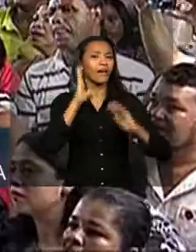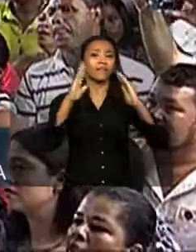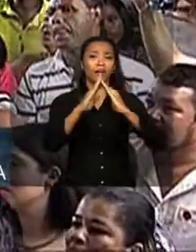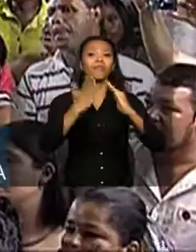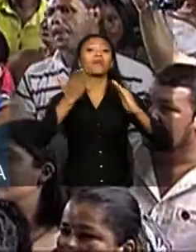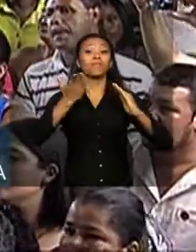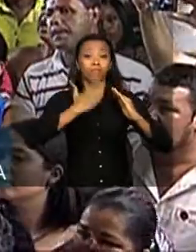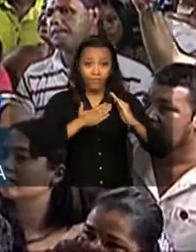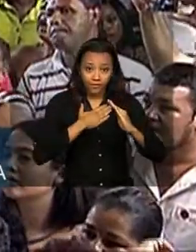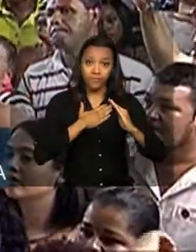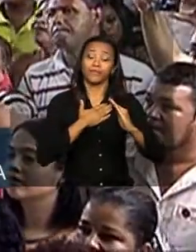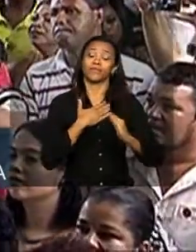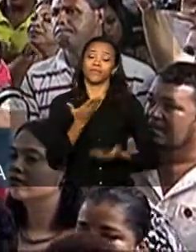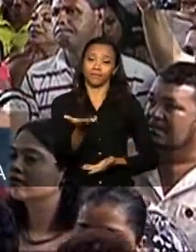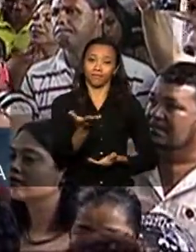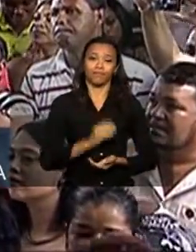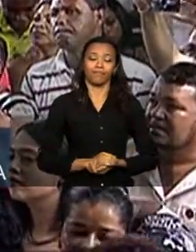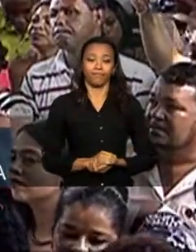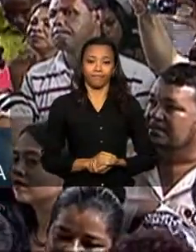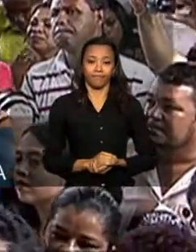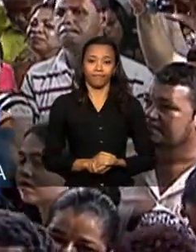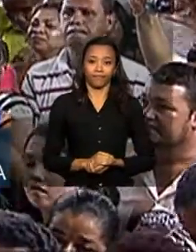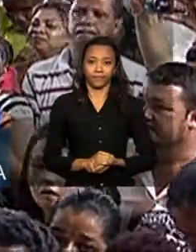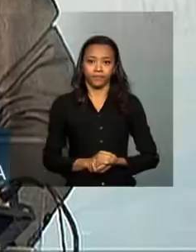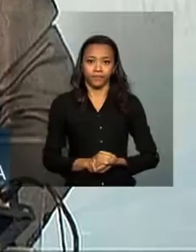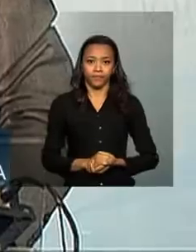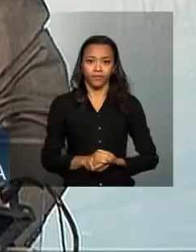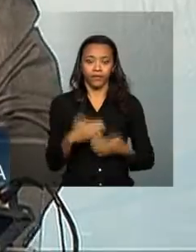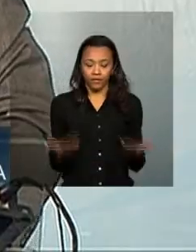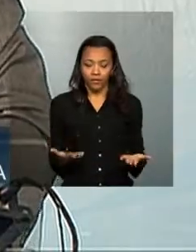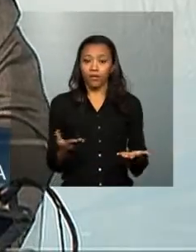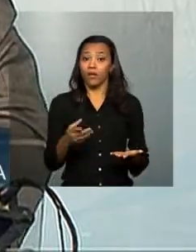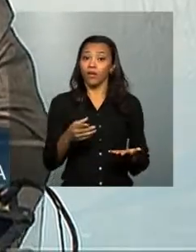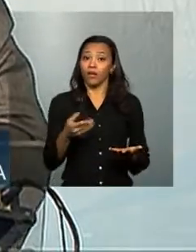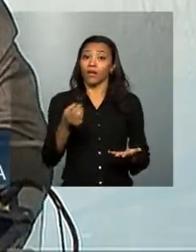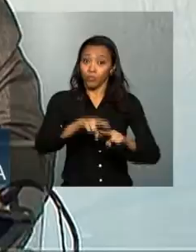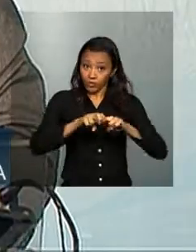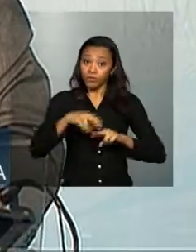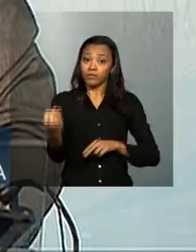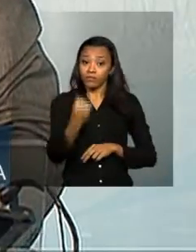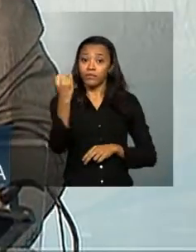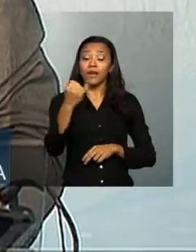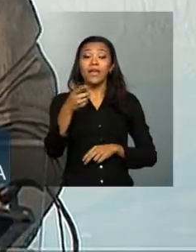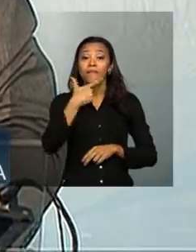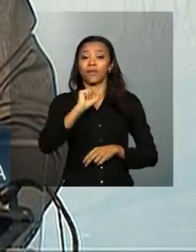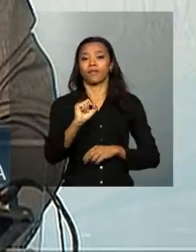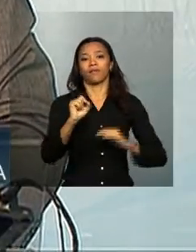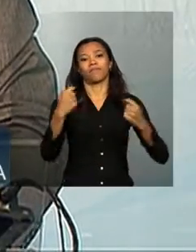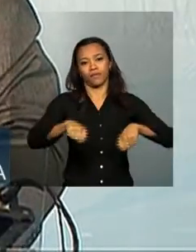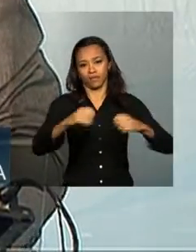é... É minha casa. E, portanto, essa casa é para quem